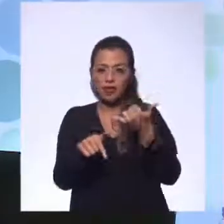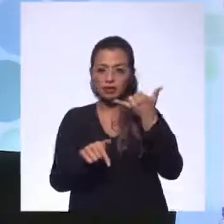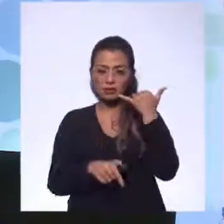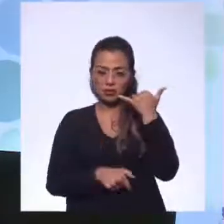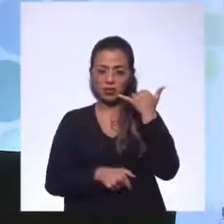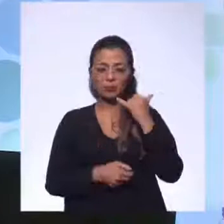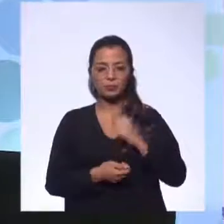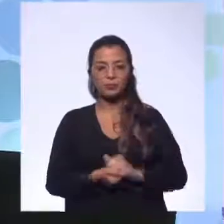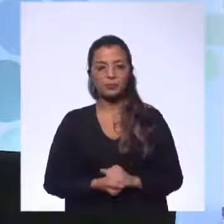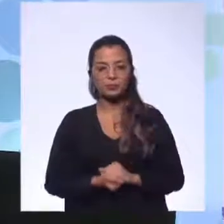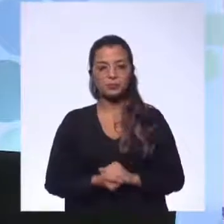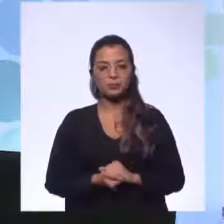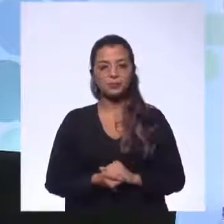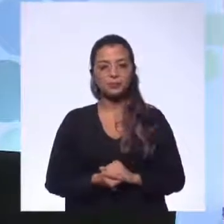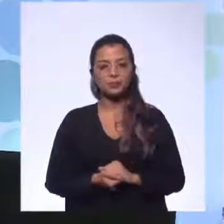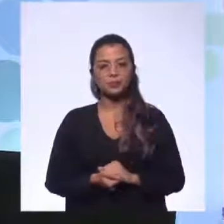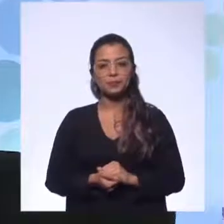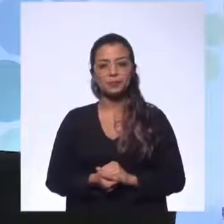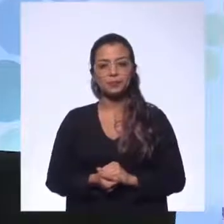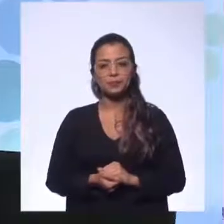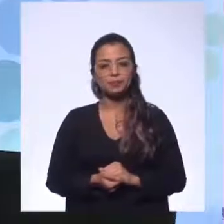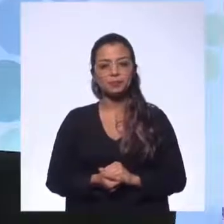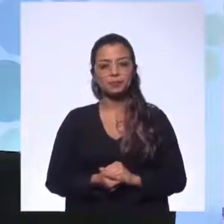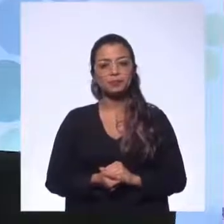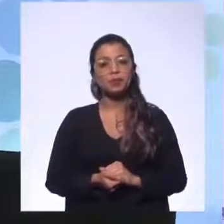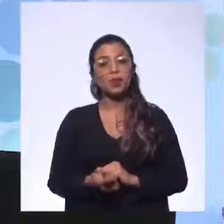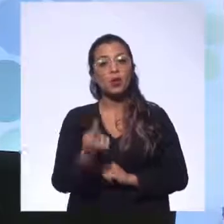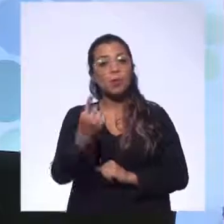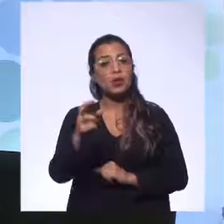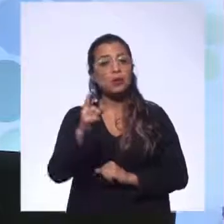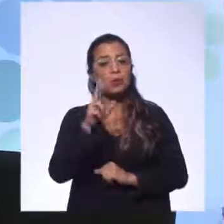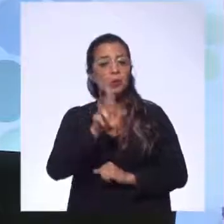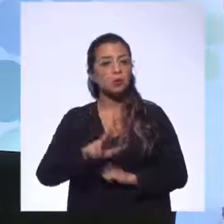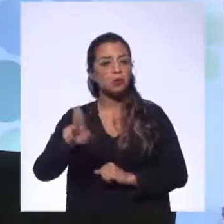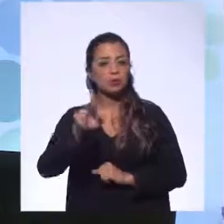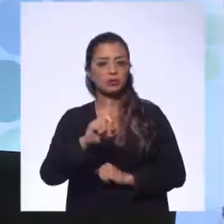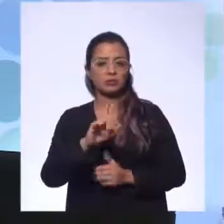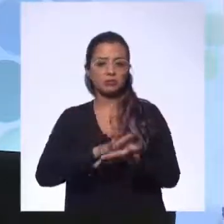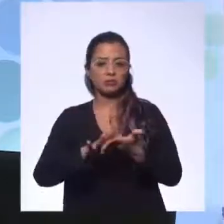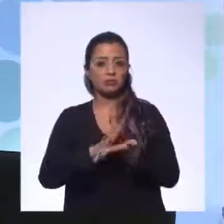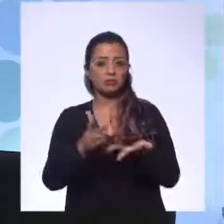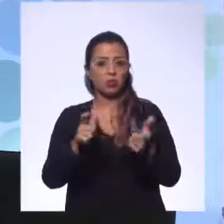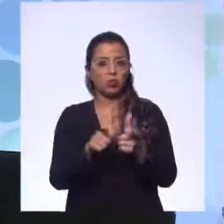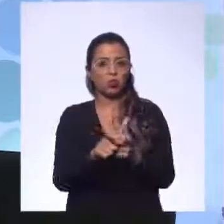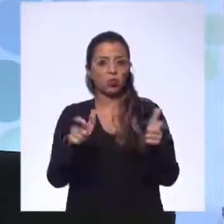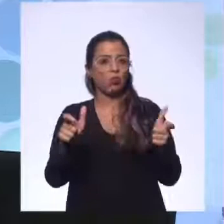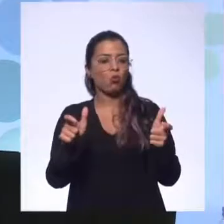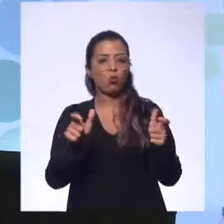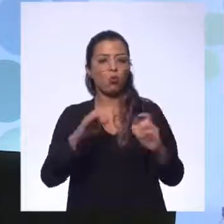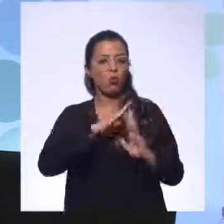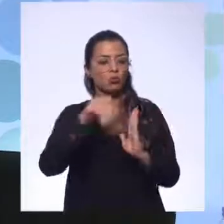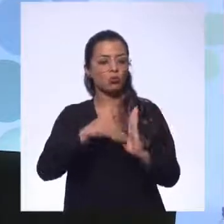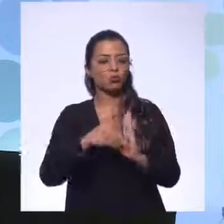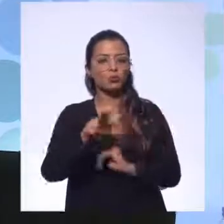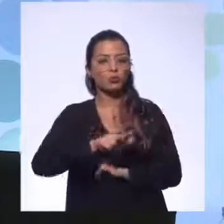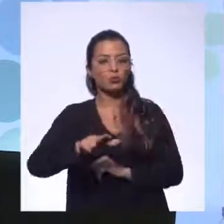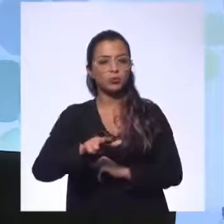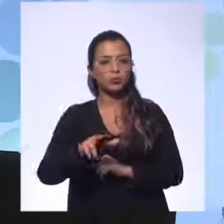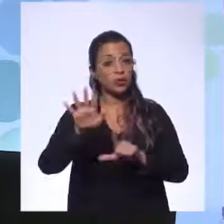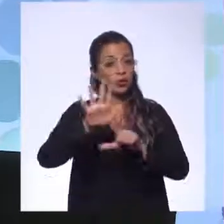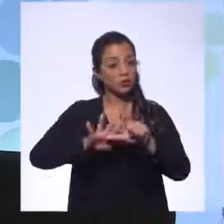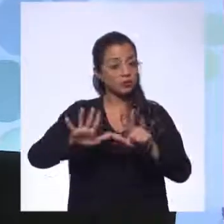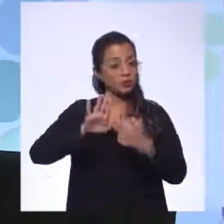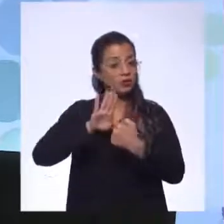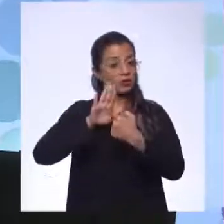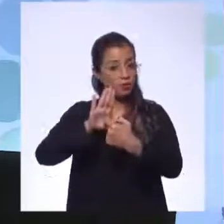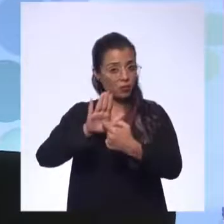ligação. E uma resposta, não faz uso. Então, todo mundo usa, né? Acho que não tem jeito aqui. Isso é o que está mostrando, ó,